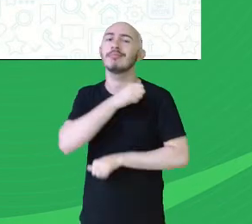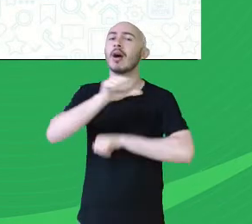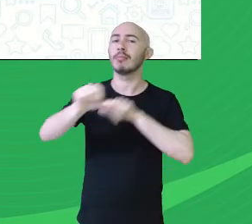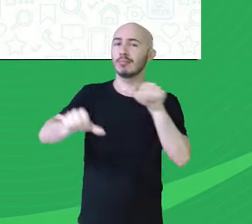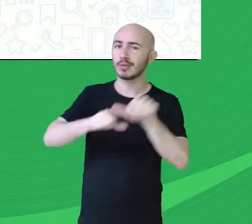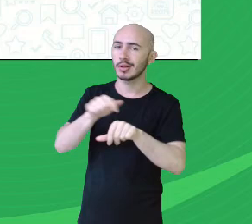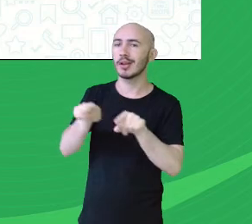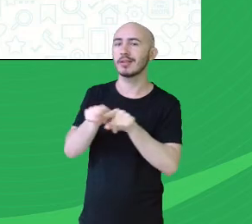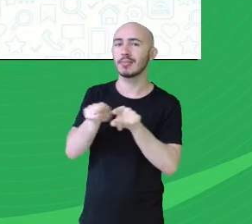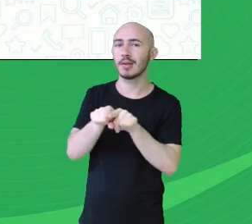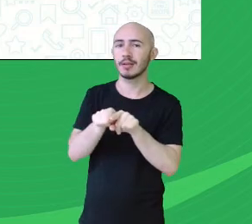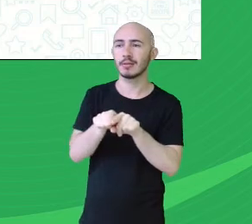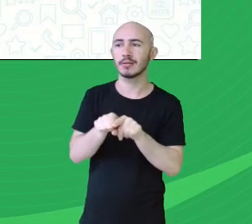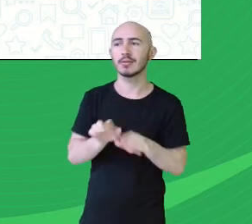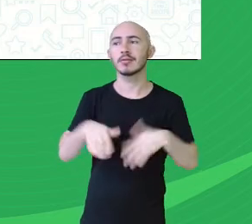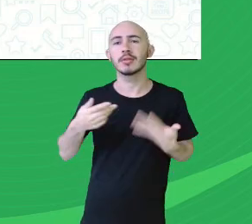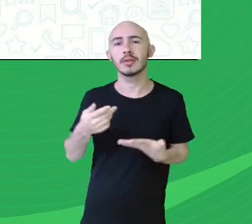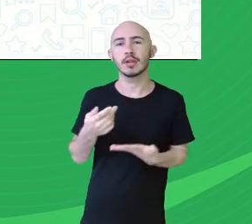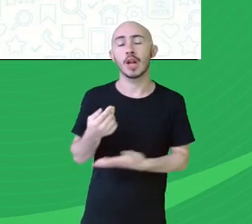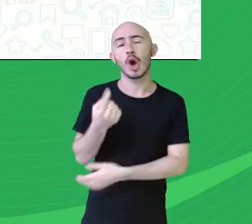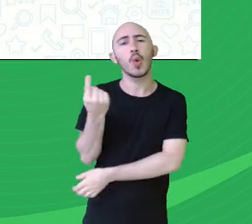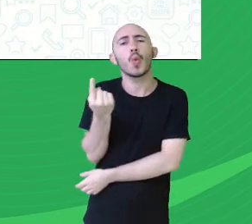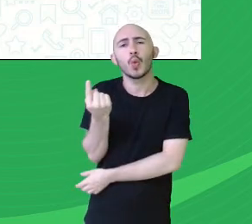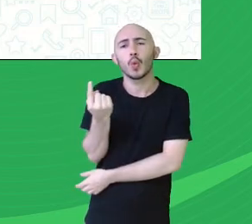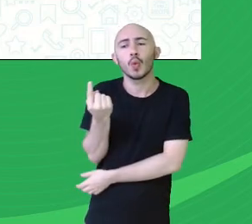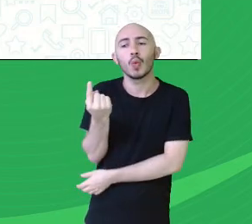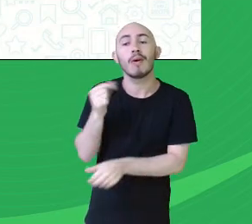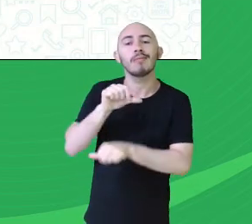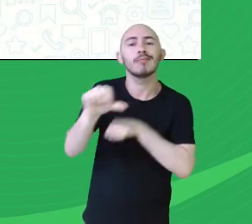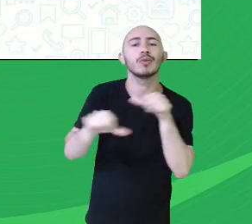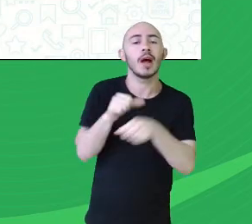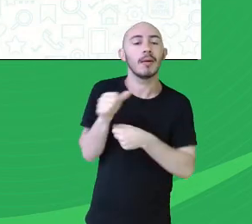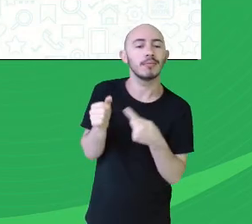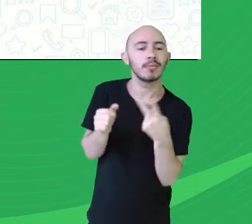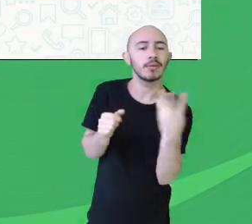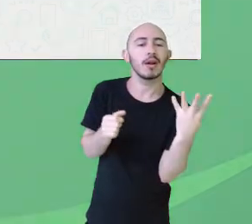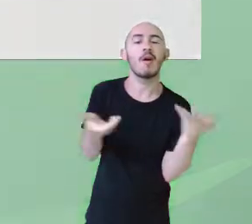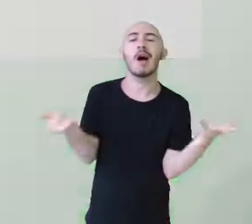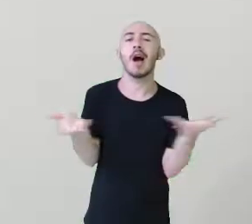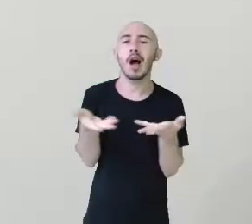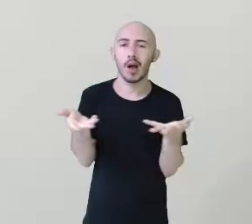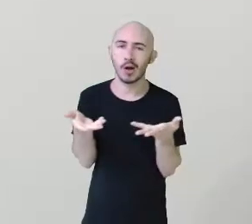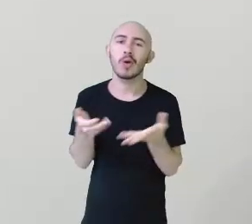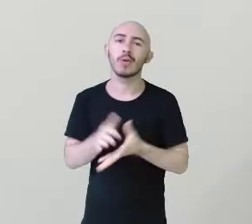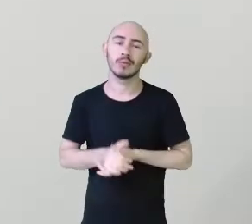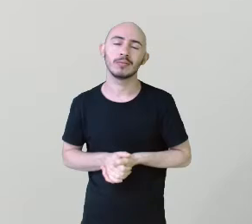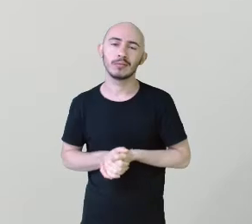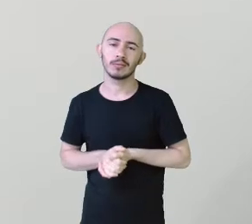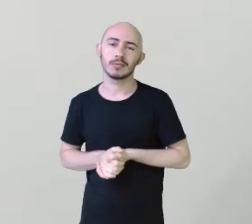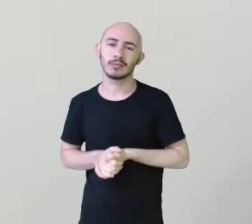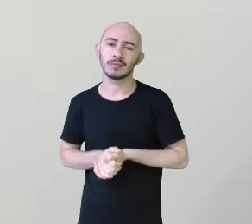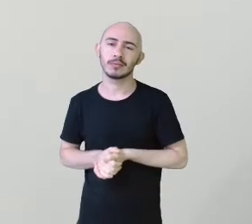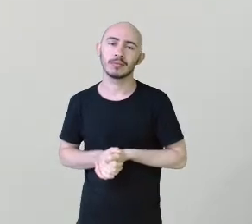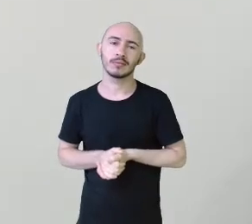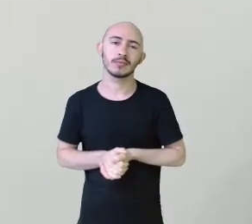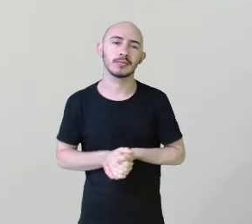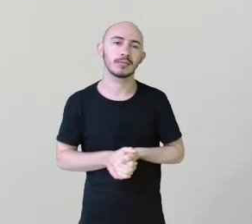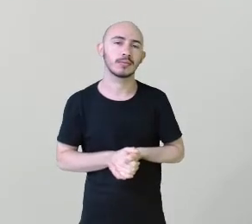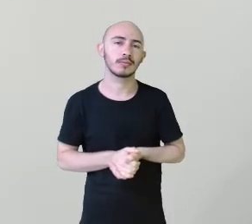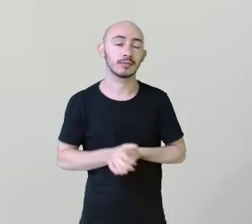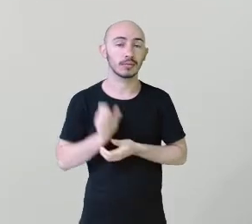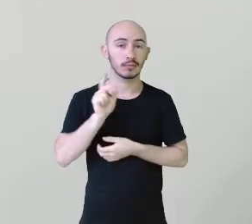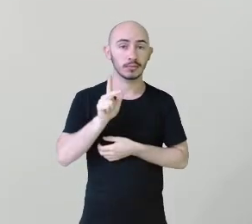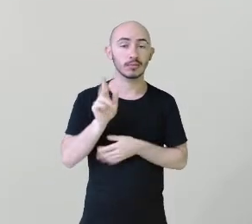plural. Então, estão no singular, feminino e singular, e a gente vai alterar para plural,